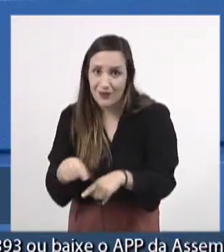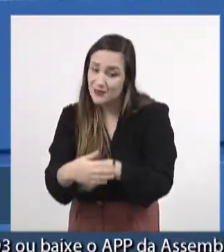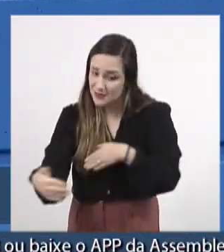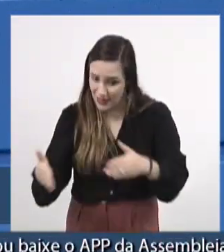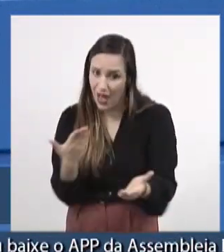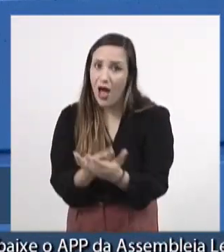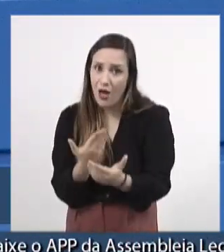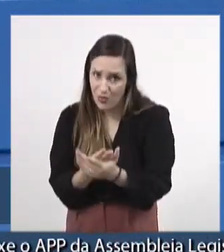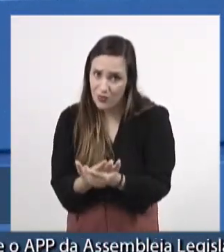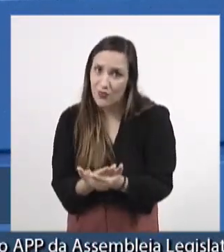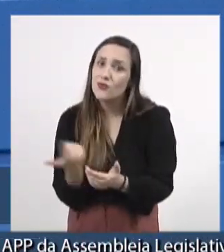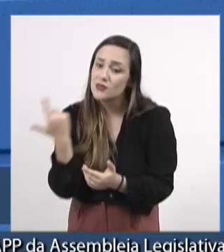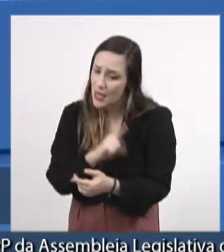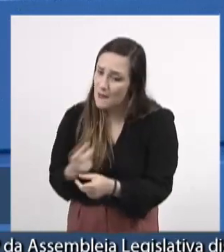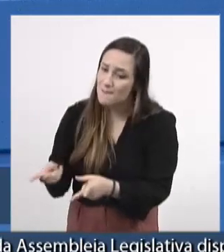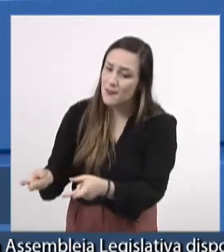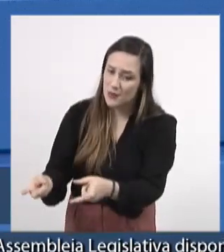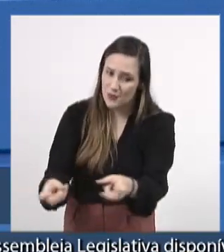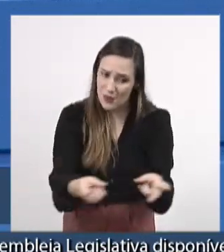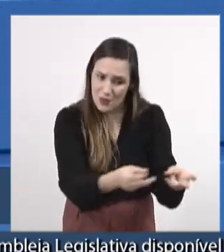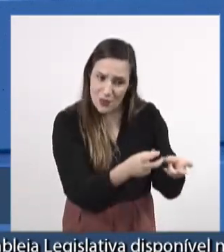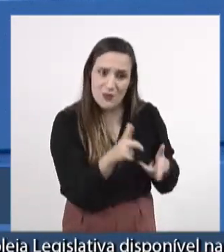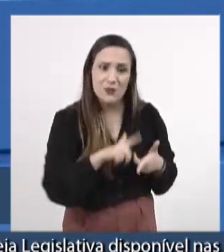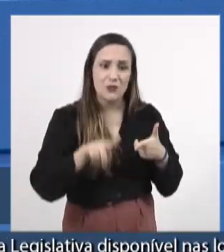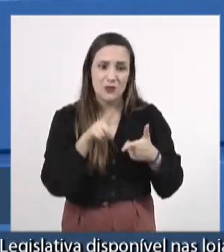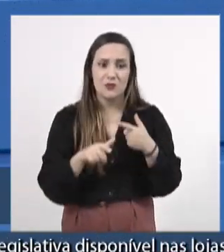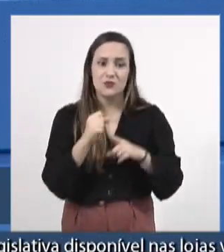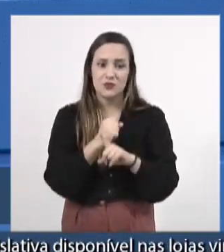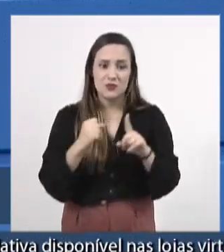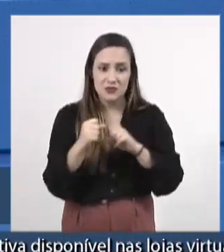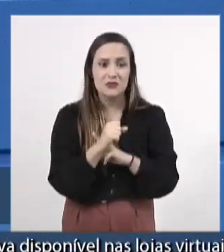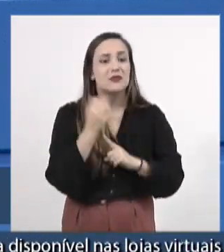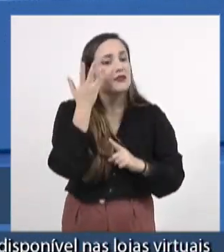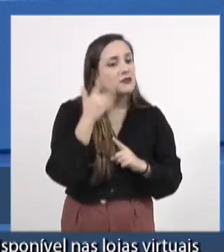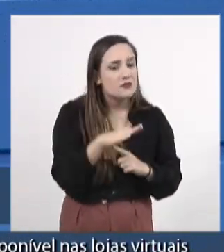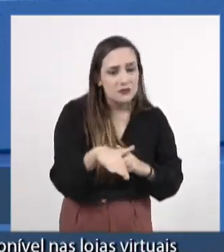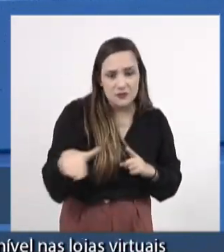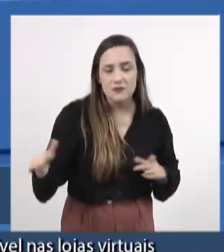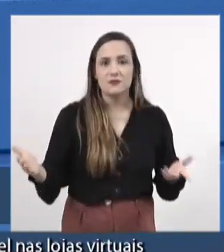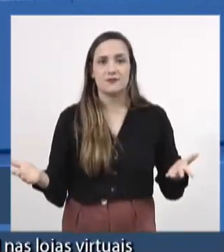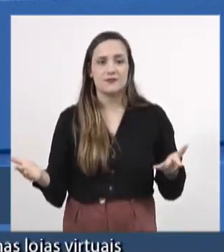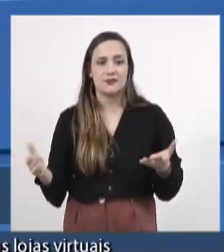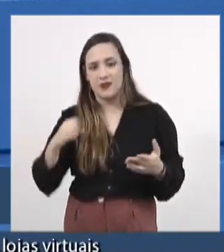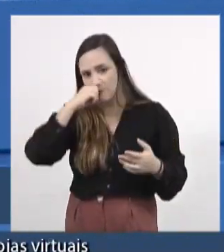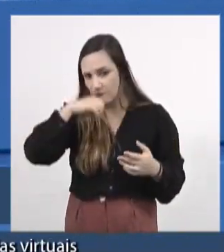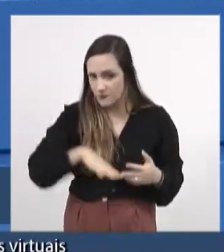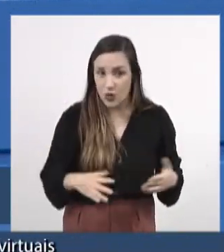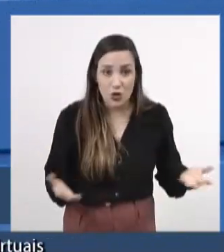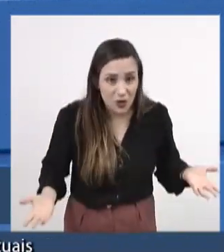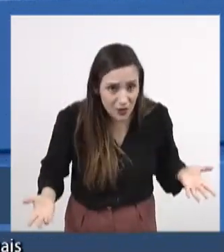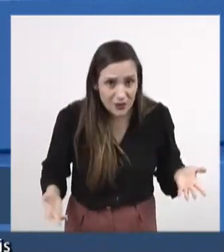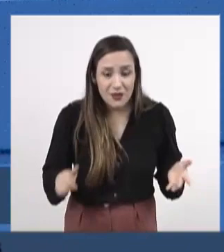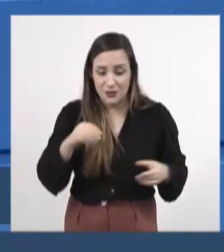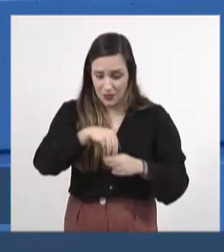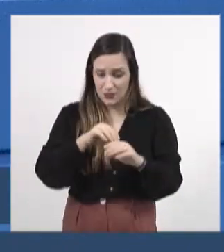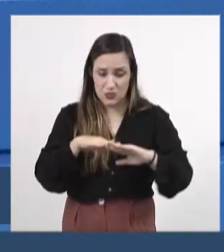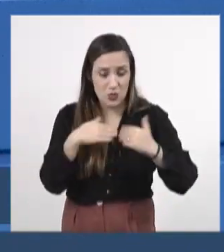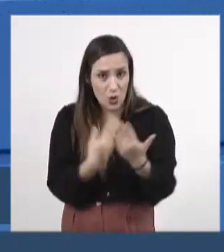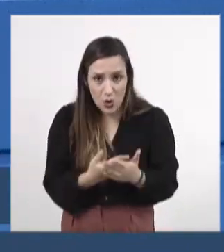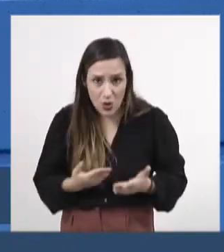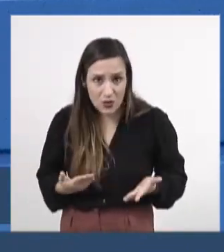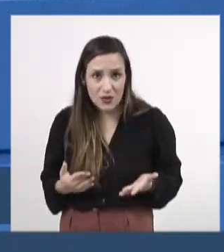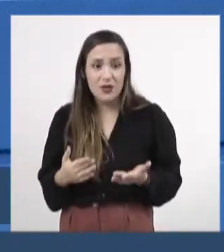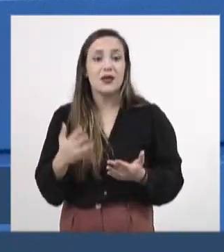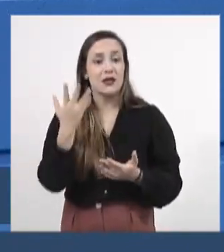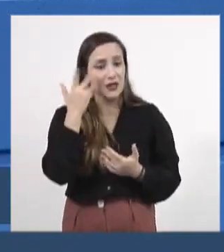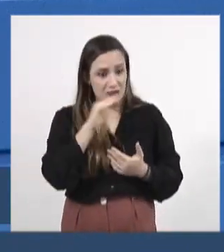aula a gente percebe situações de vulnerabilidade social das crianças, situação de violência, é na escola que as crianças